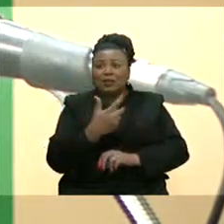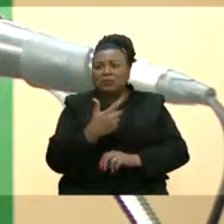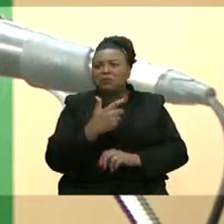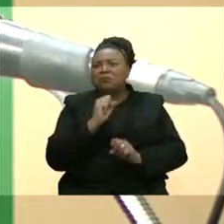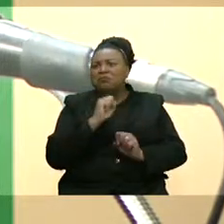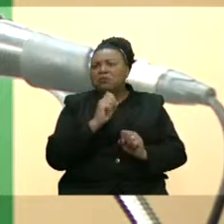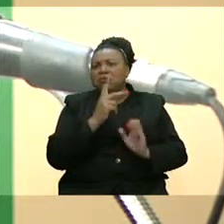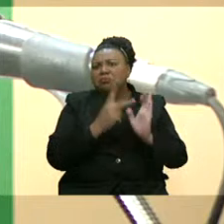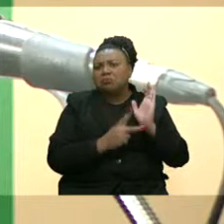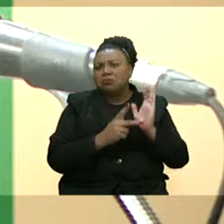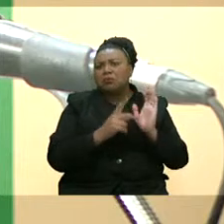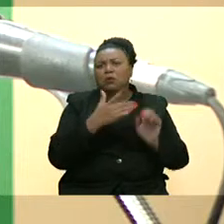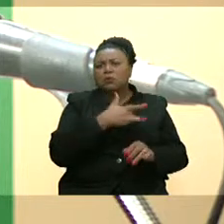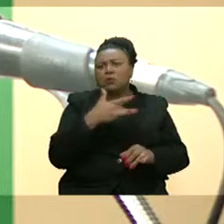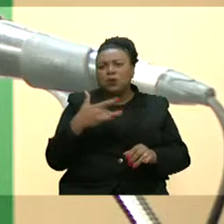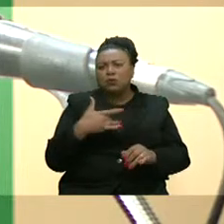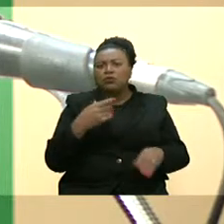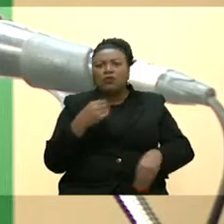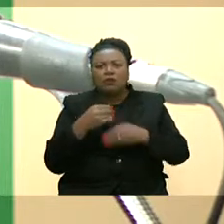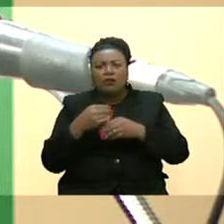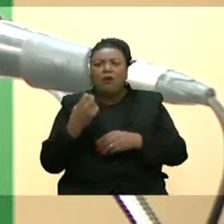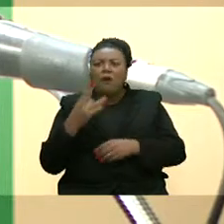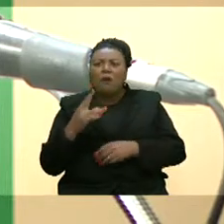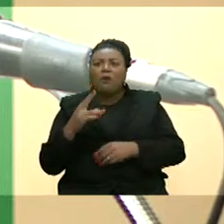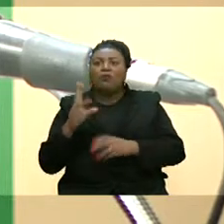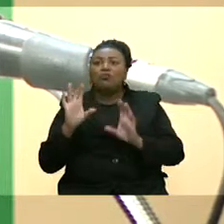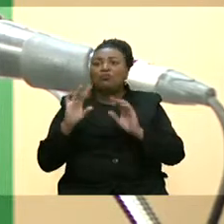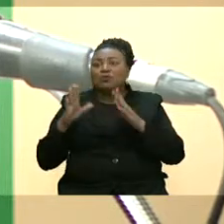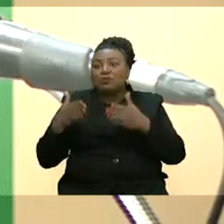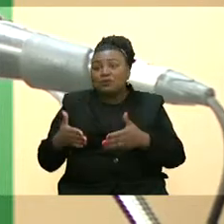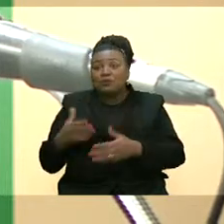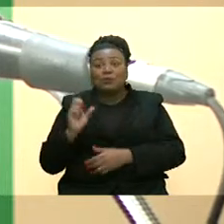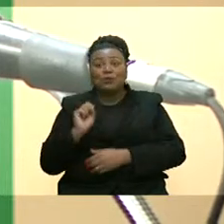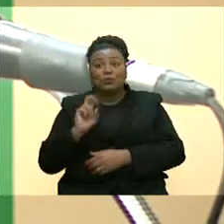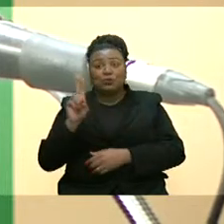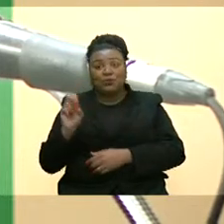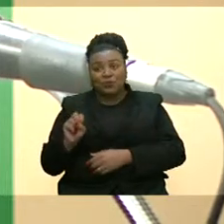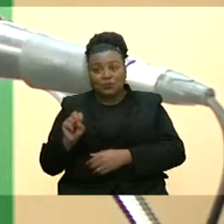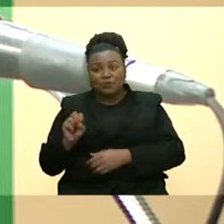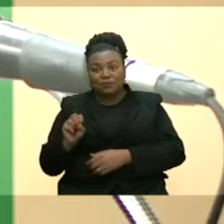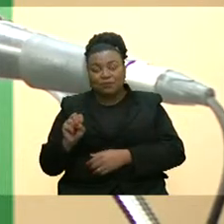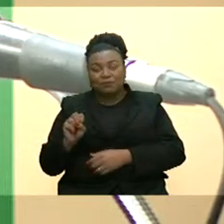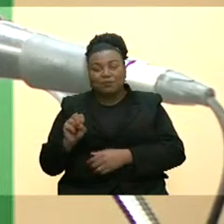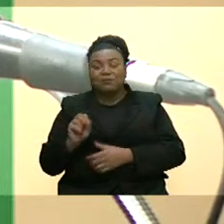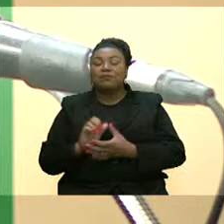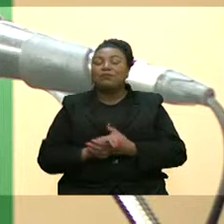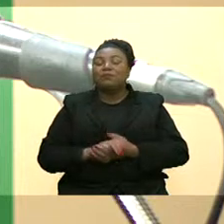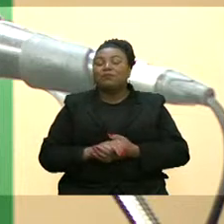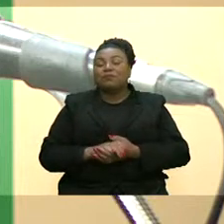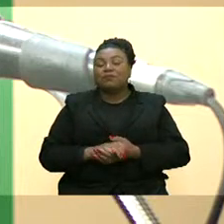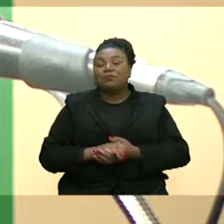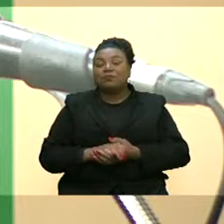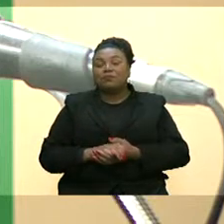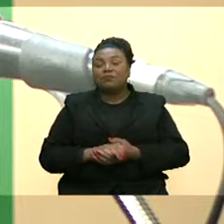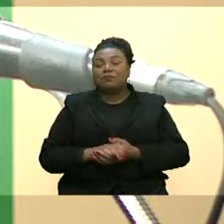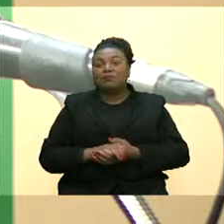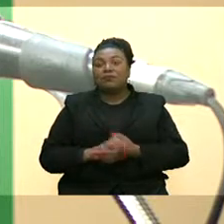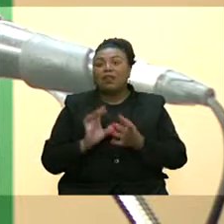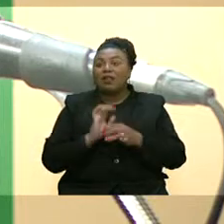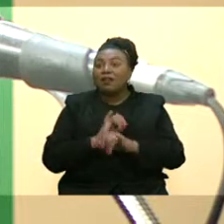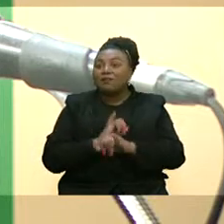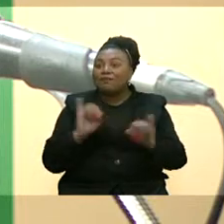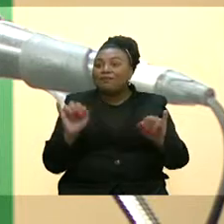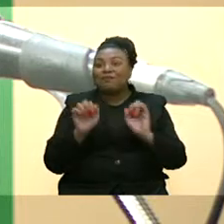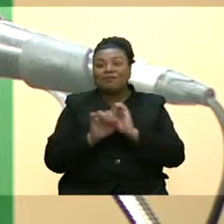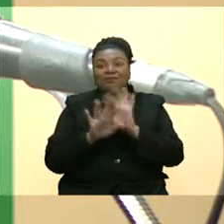saúde suplementar, seja aquele que usa exclusivamente do sistema único de saúde. E deixando